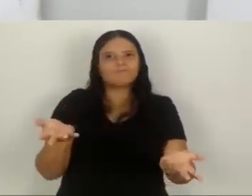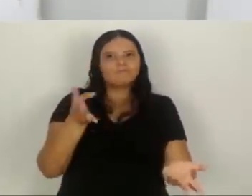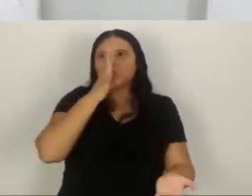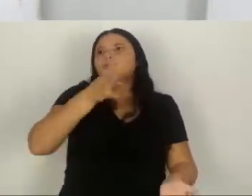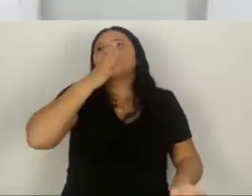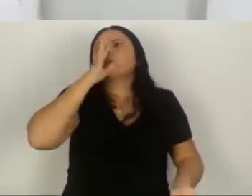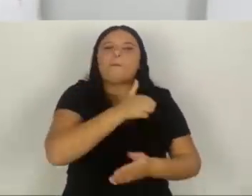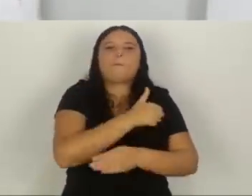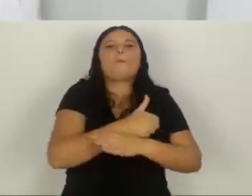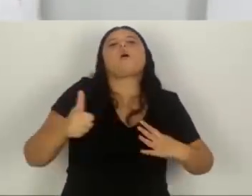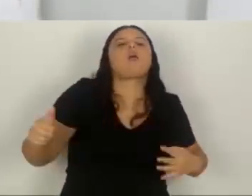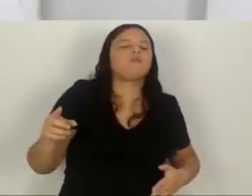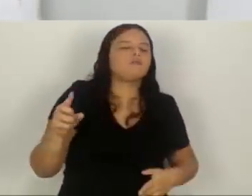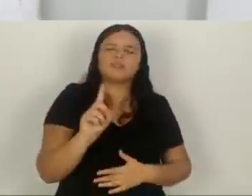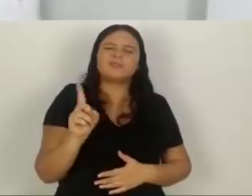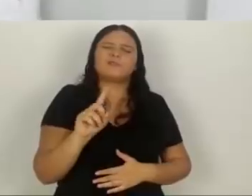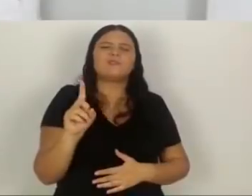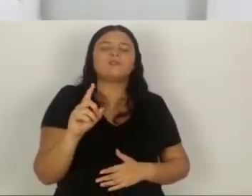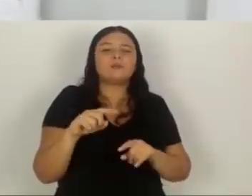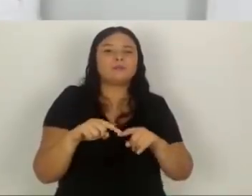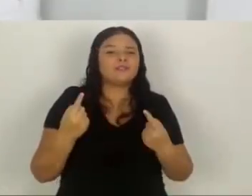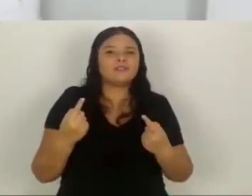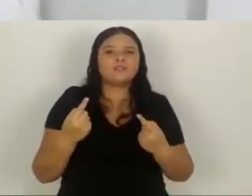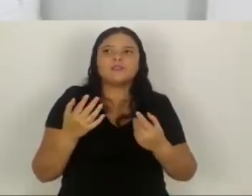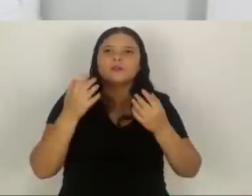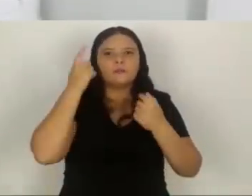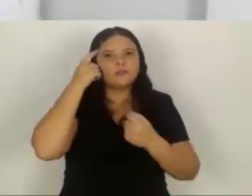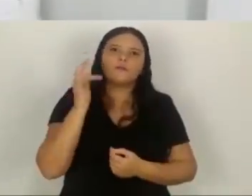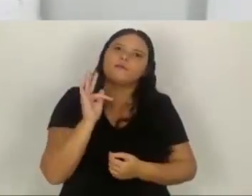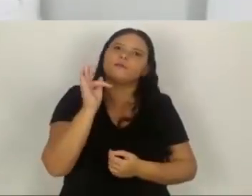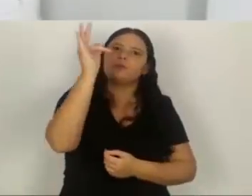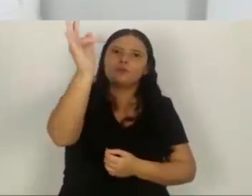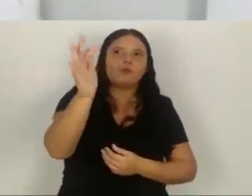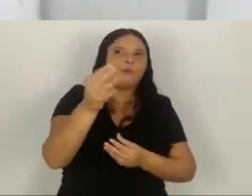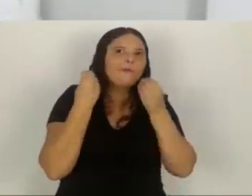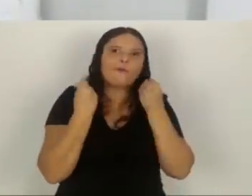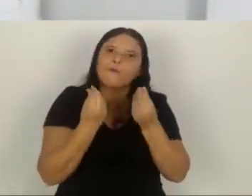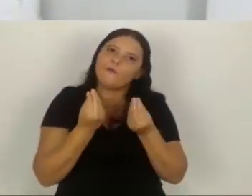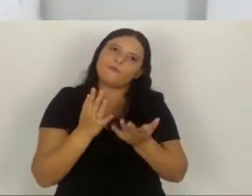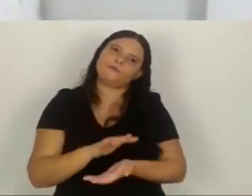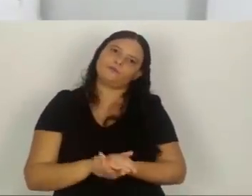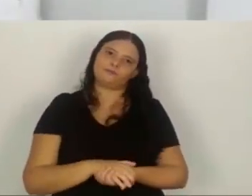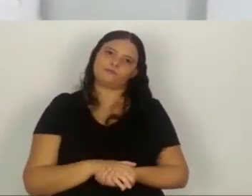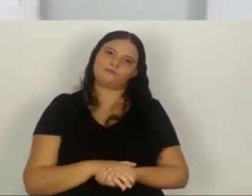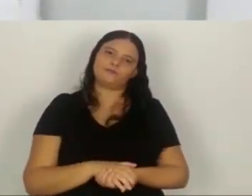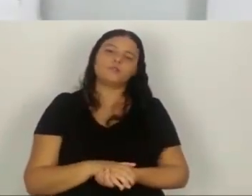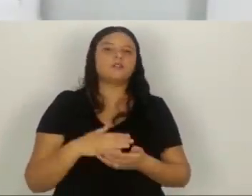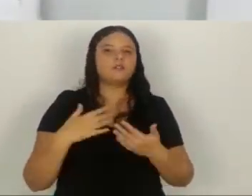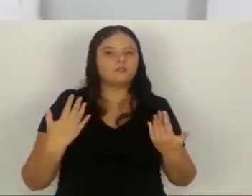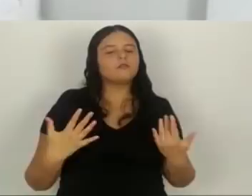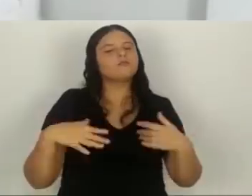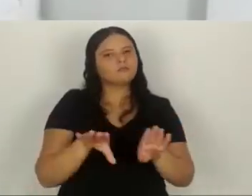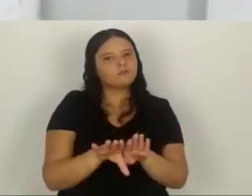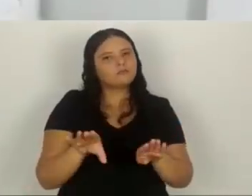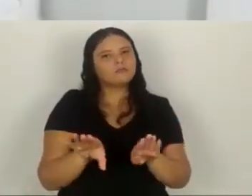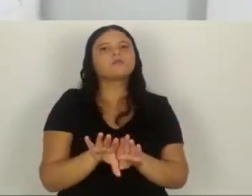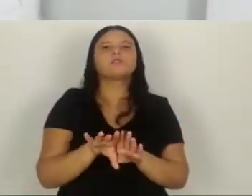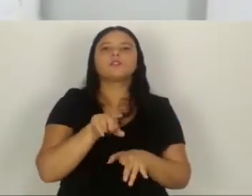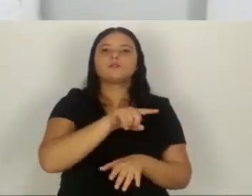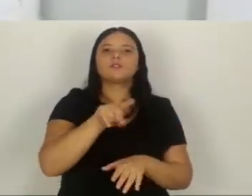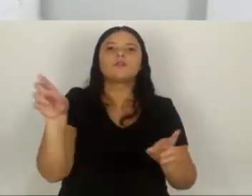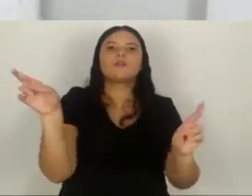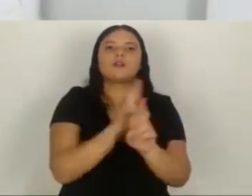de moralismo, sabe? Mas que futuro você acha que você pode ter, né? E além do que, é